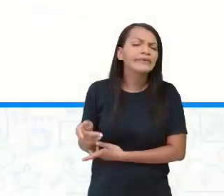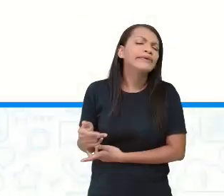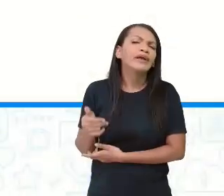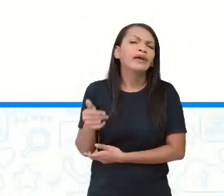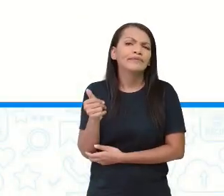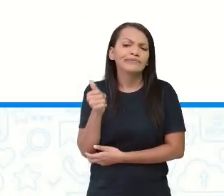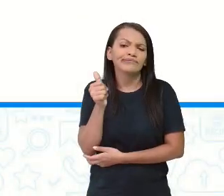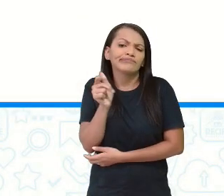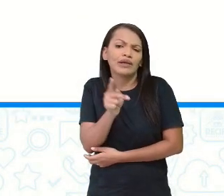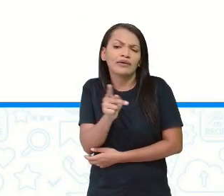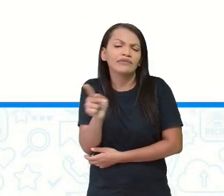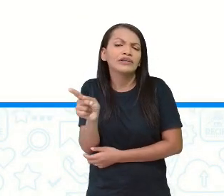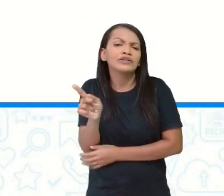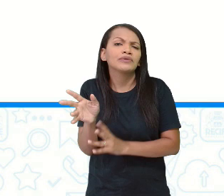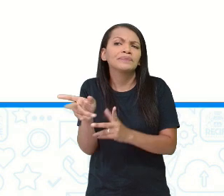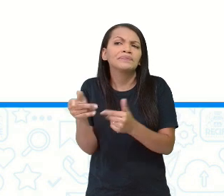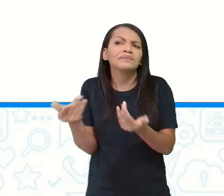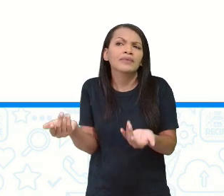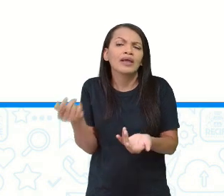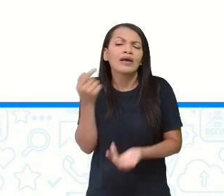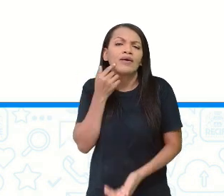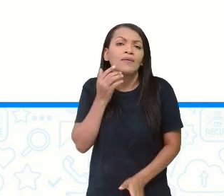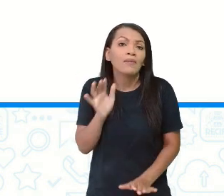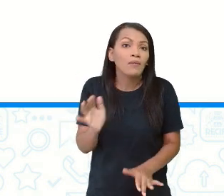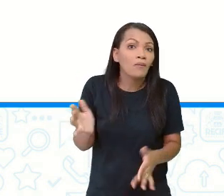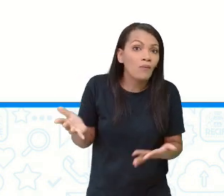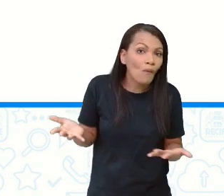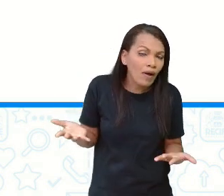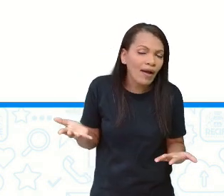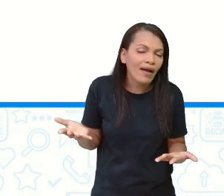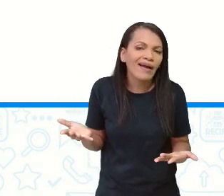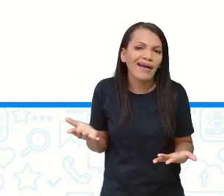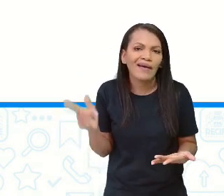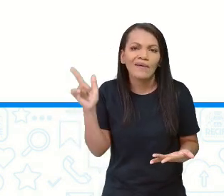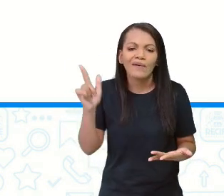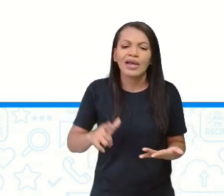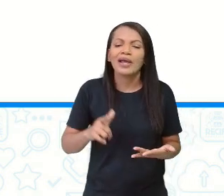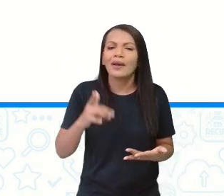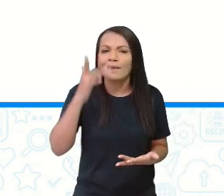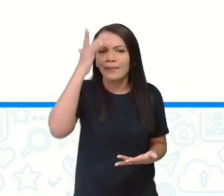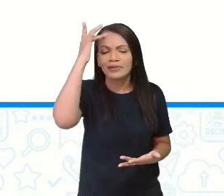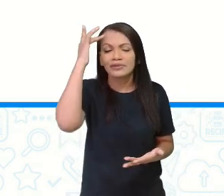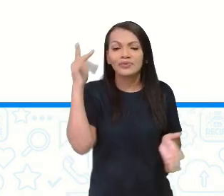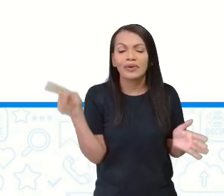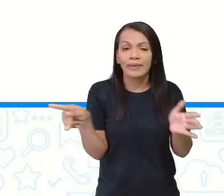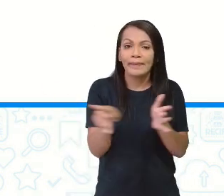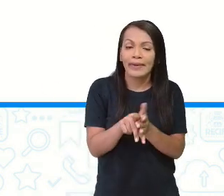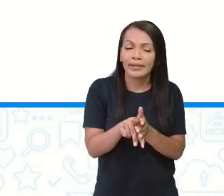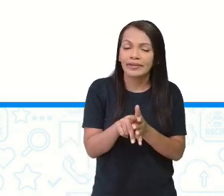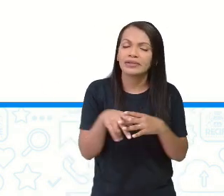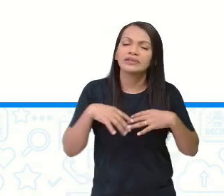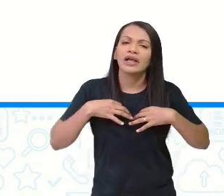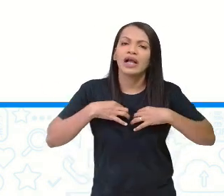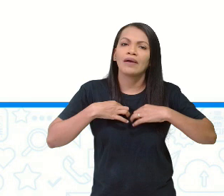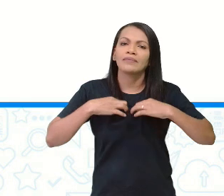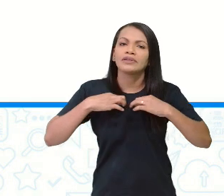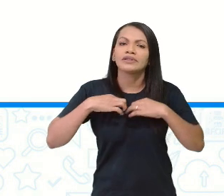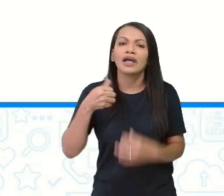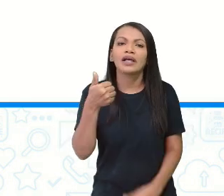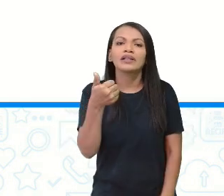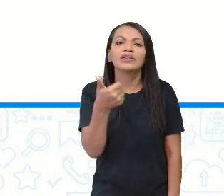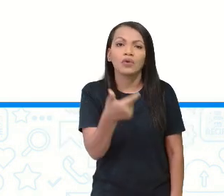Josi, quem é o dono desta camisa? Camisa número 12. E aí? Do nosso Brasil. Quem é o dono da